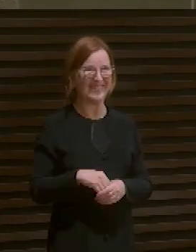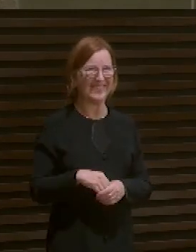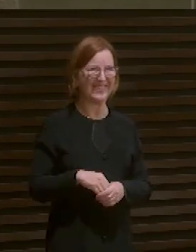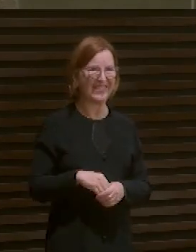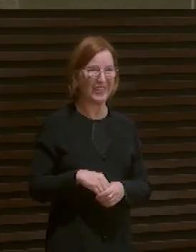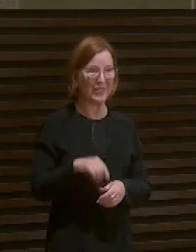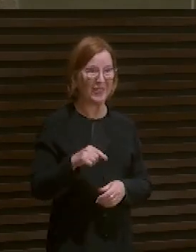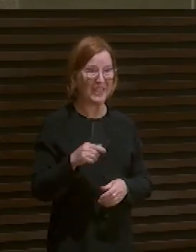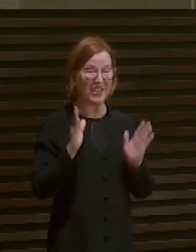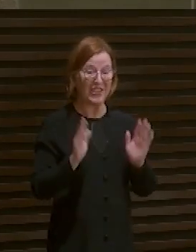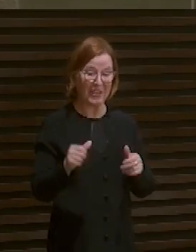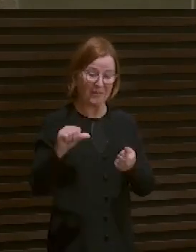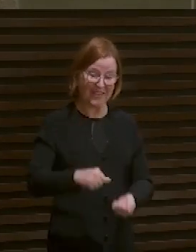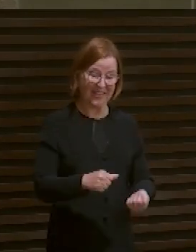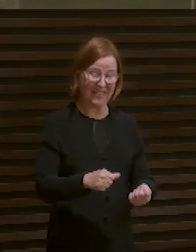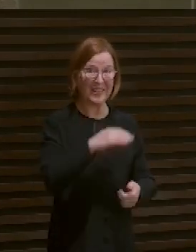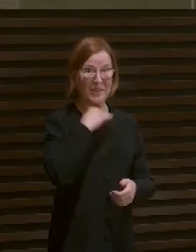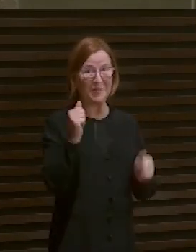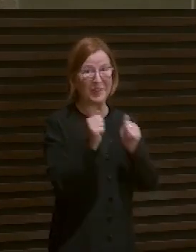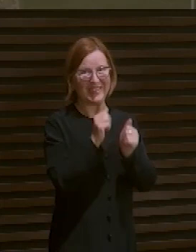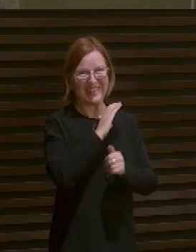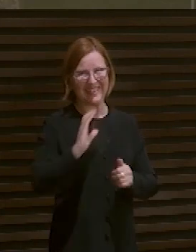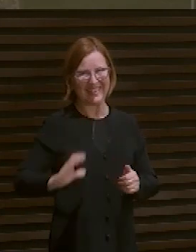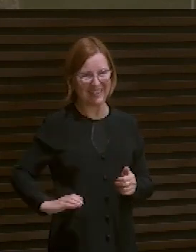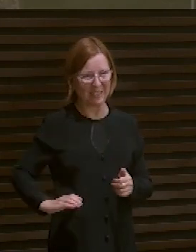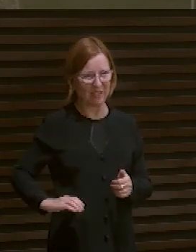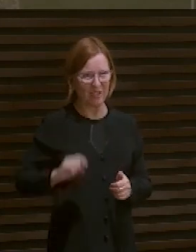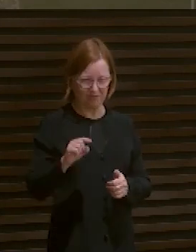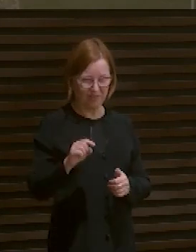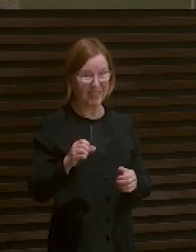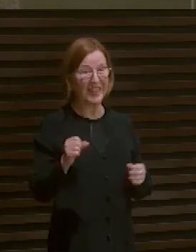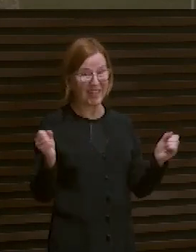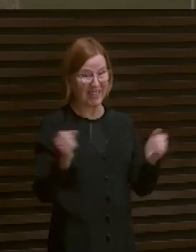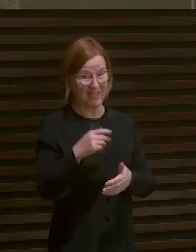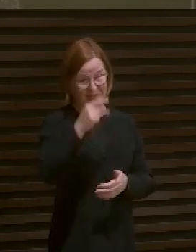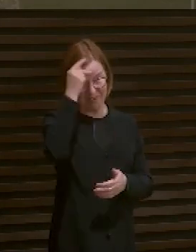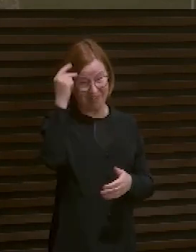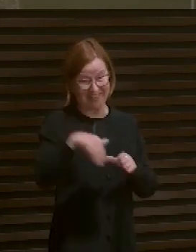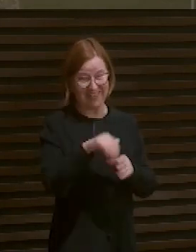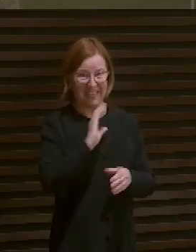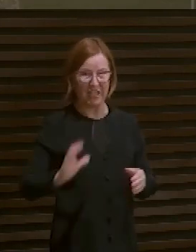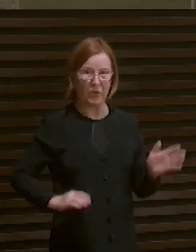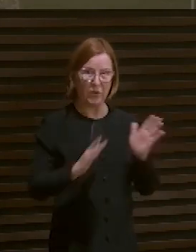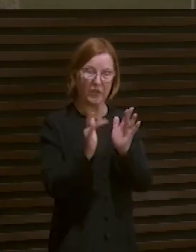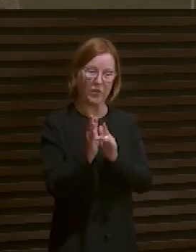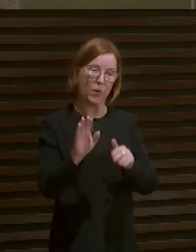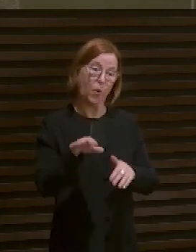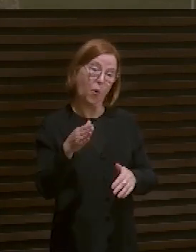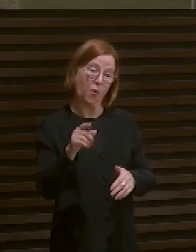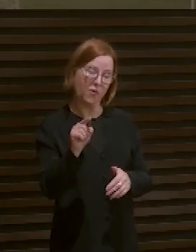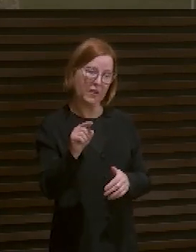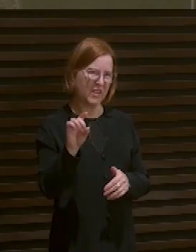Você já foi batizado na morte com Cristo? Você é uma nova criatura em Cristo Jesus ou você é